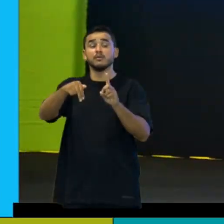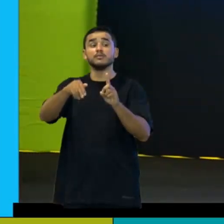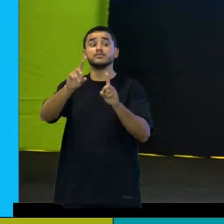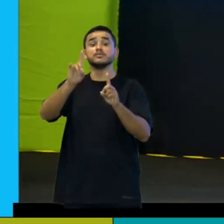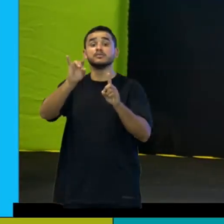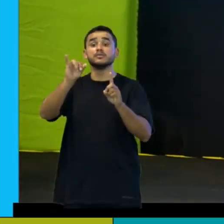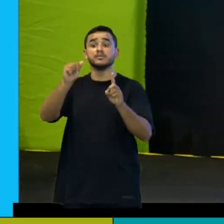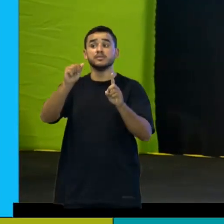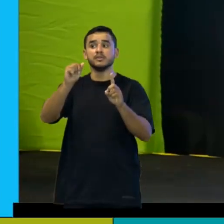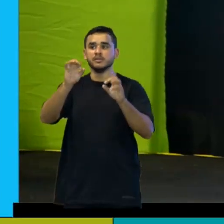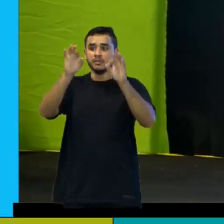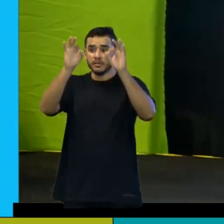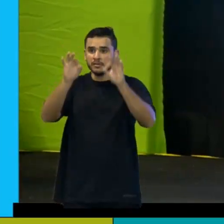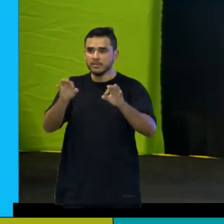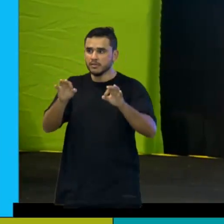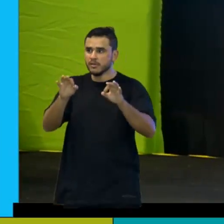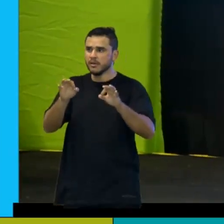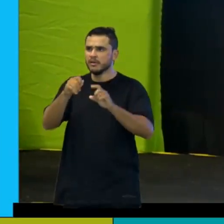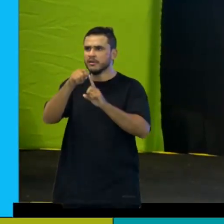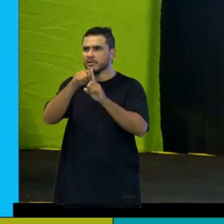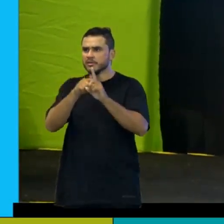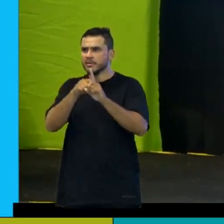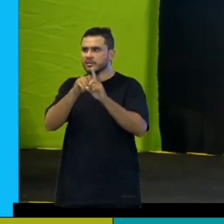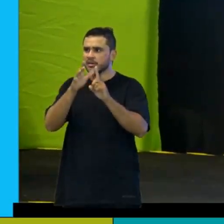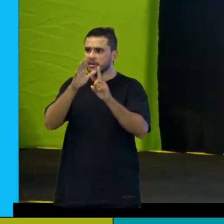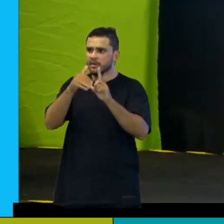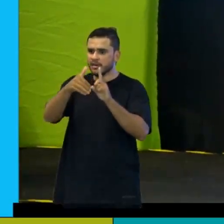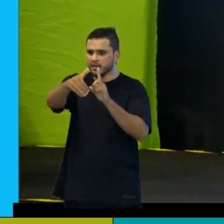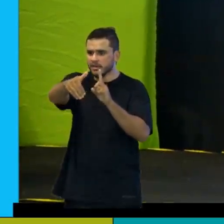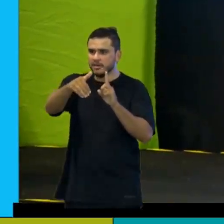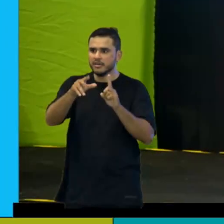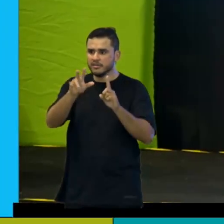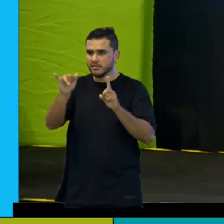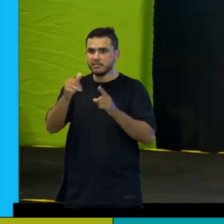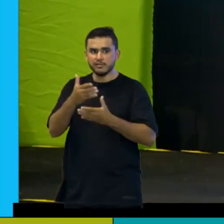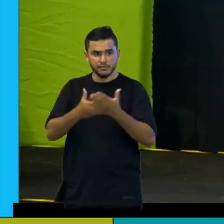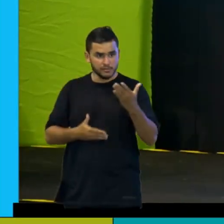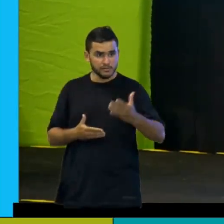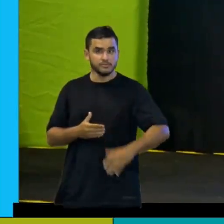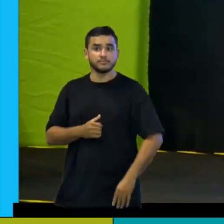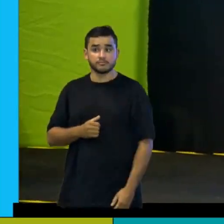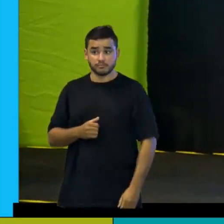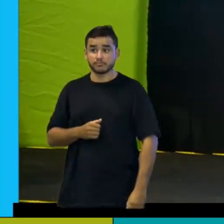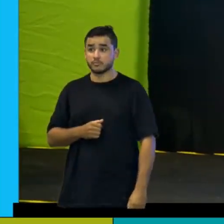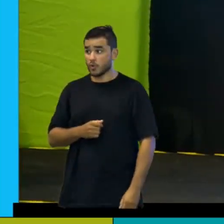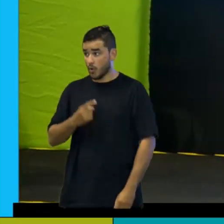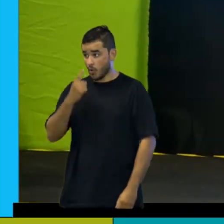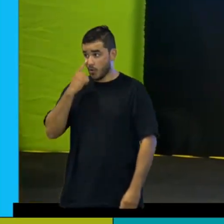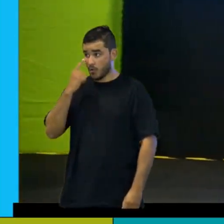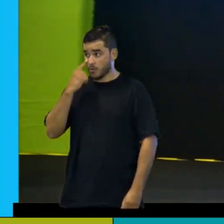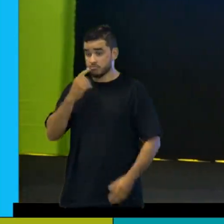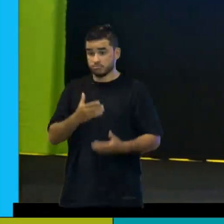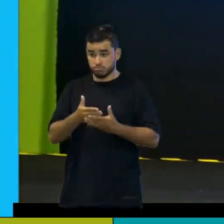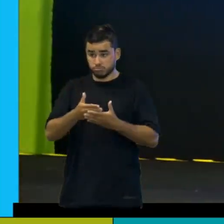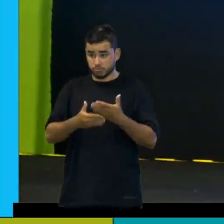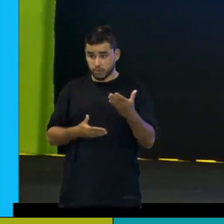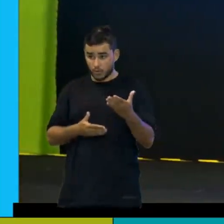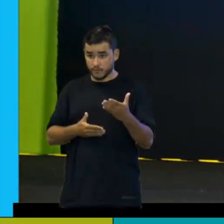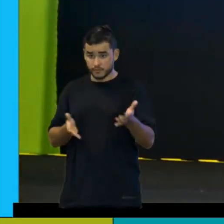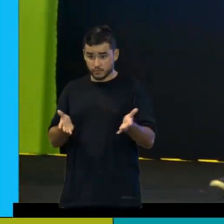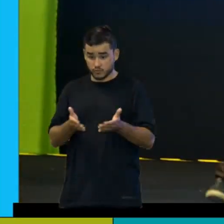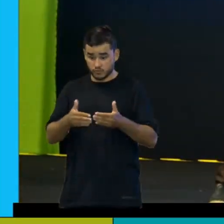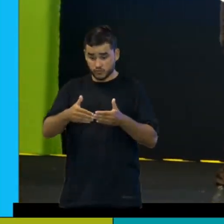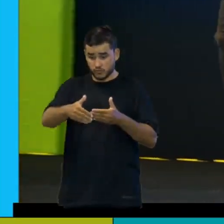Um mês, né? É menos, um pouquinho menos ainda, né? Galera, nessa reta final, a gente pede a